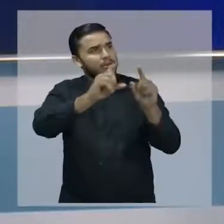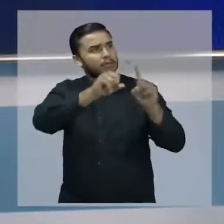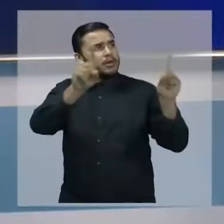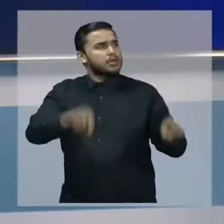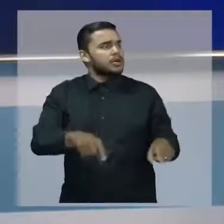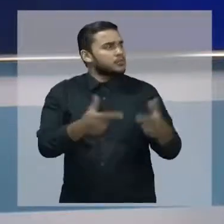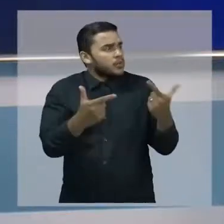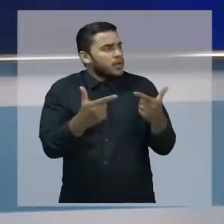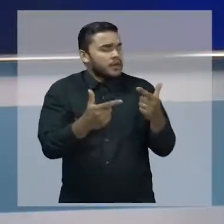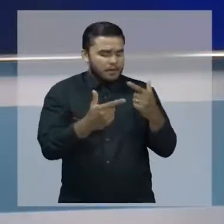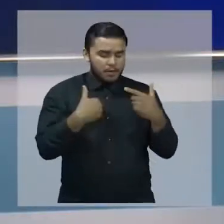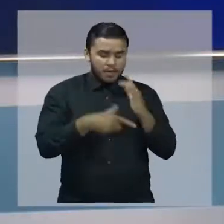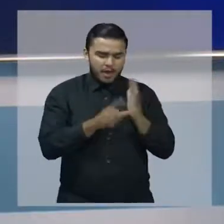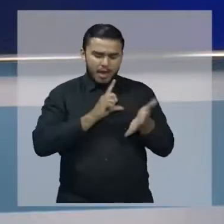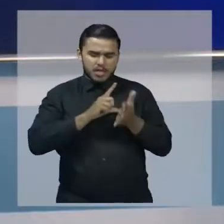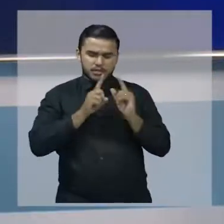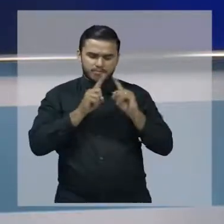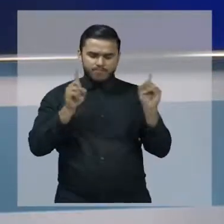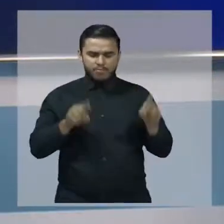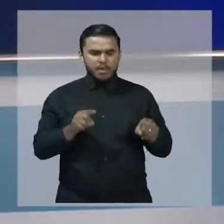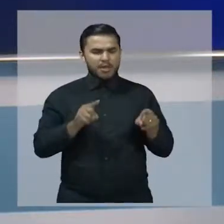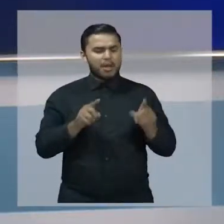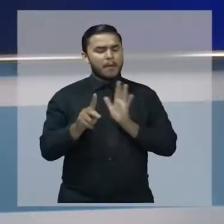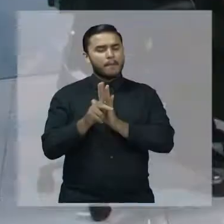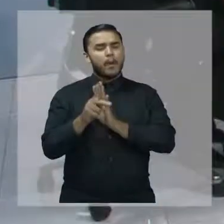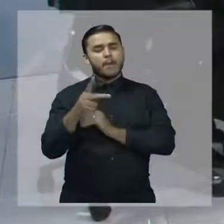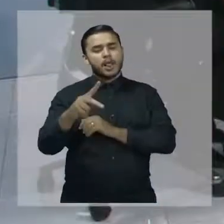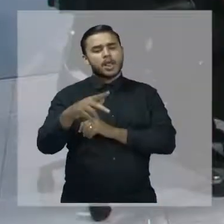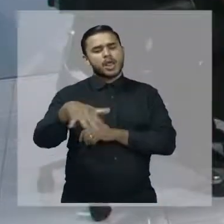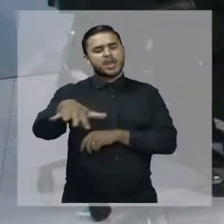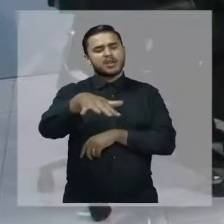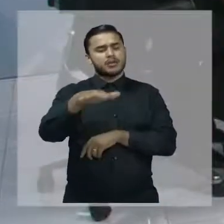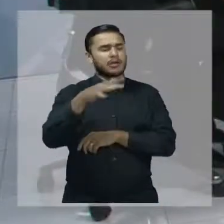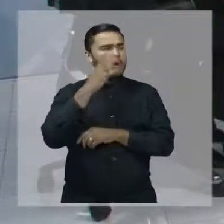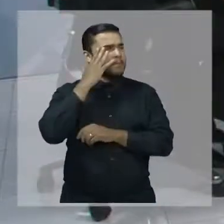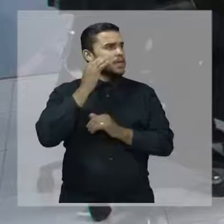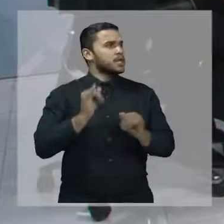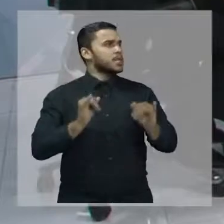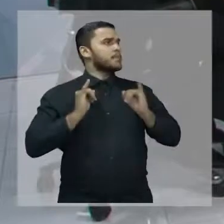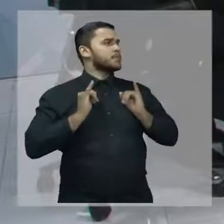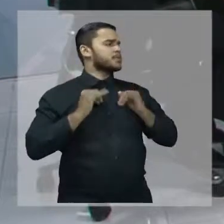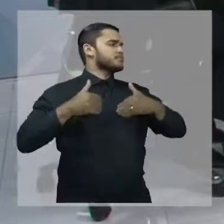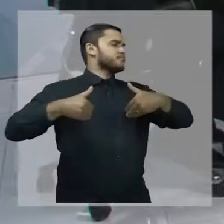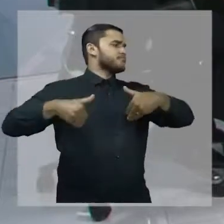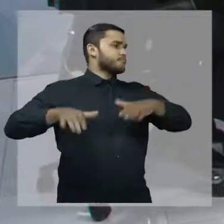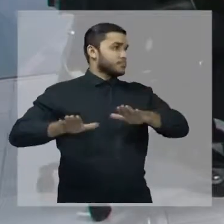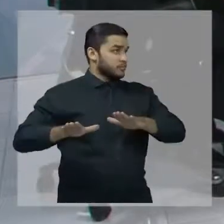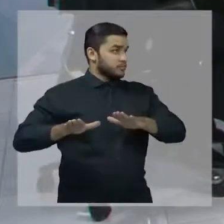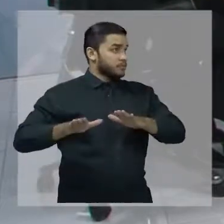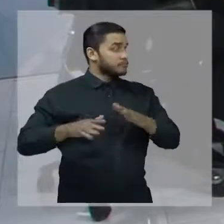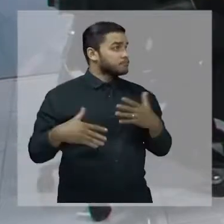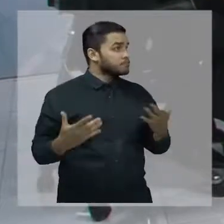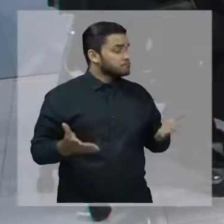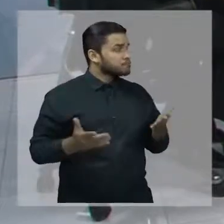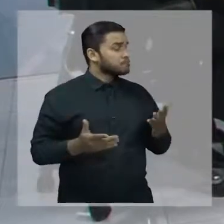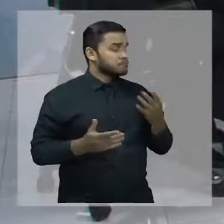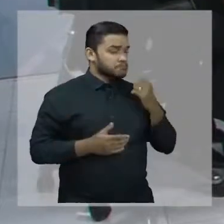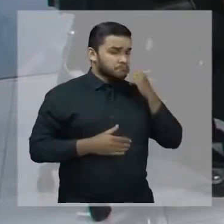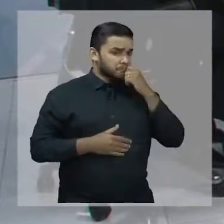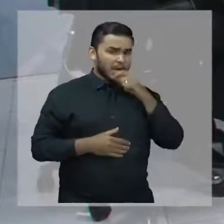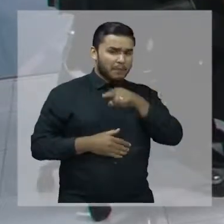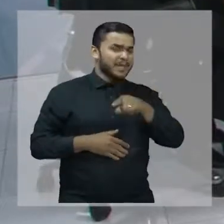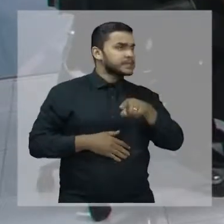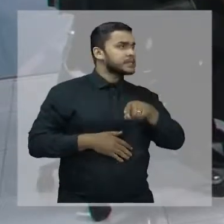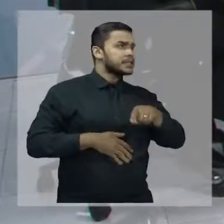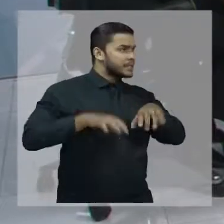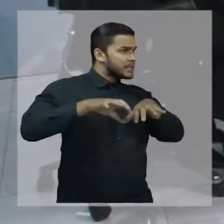fossem apêndices da economia, e eu não quero dizer que haja uma certa ligação ou uma